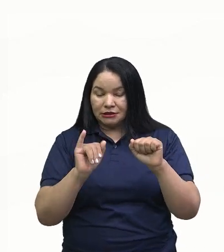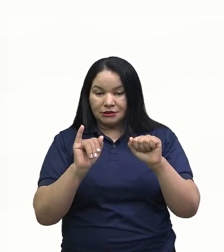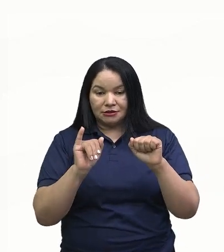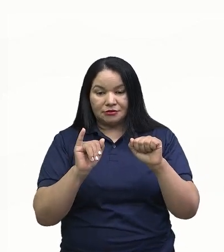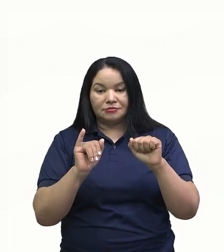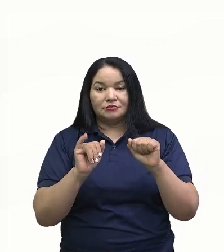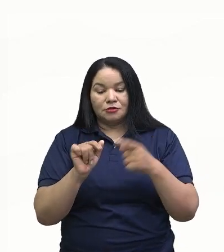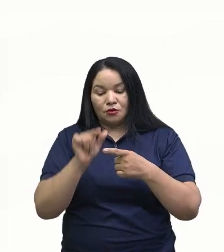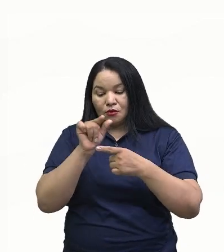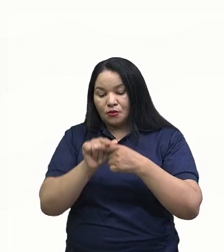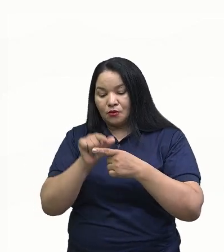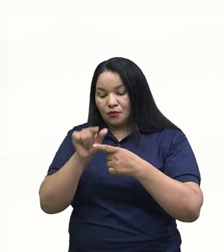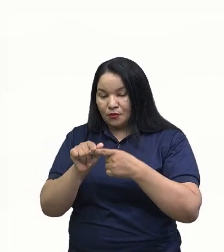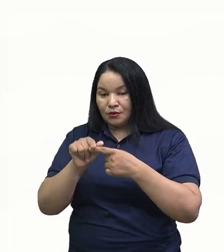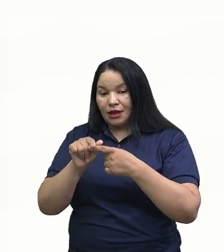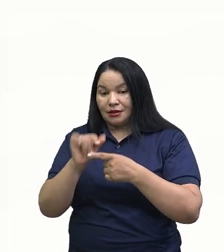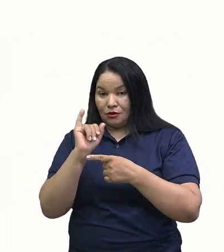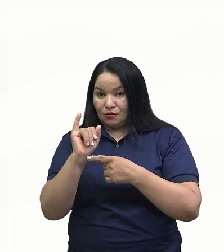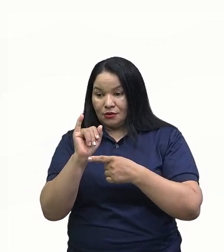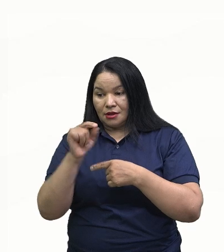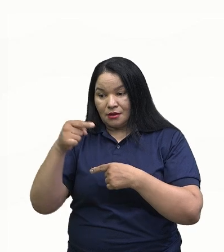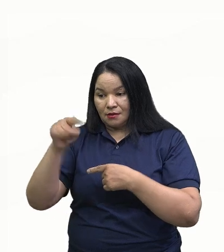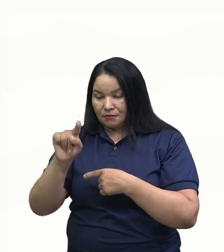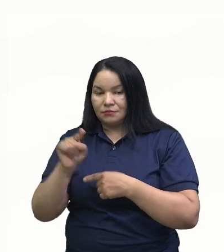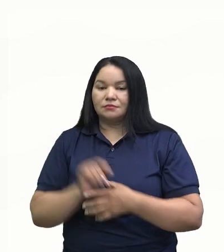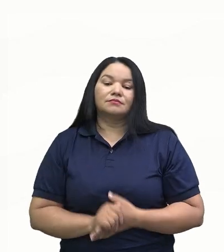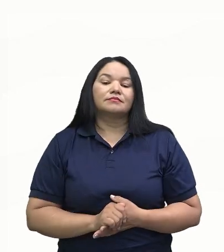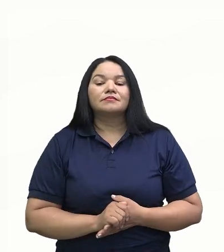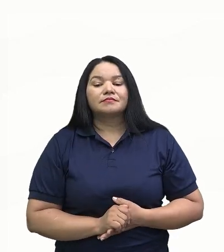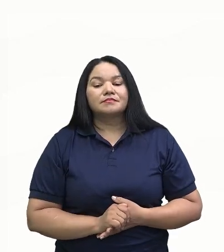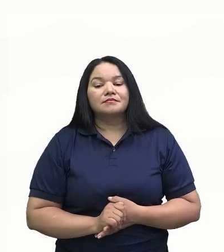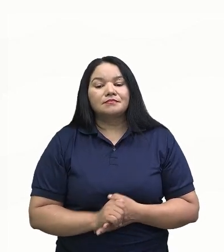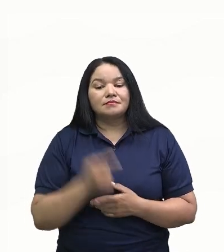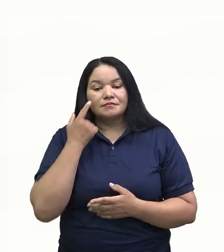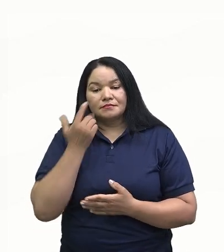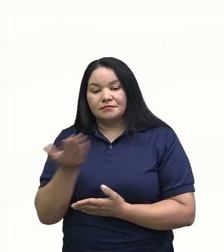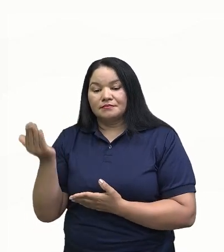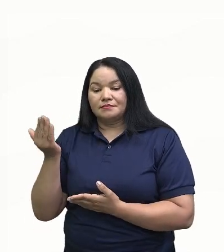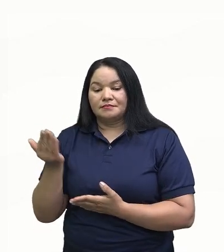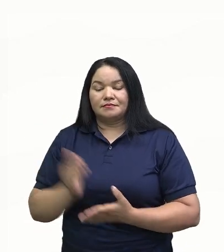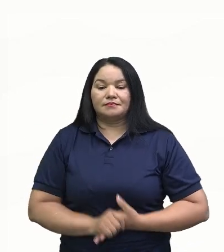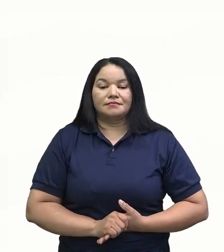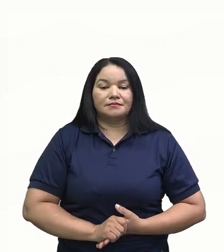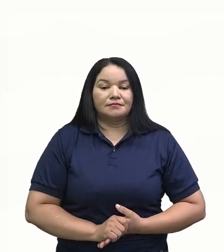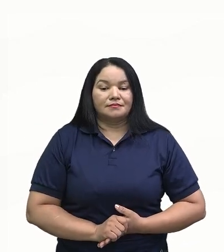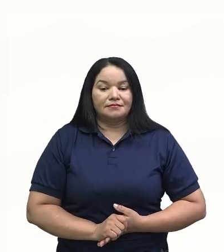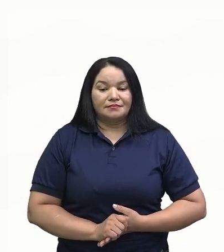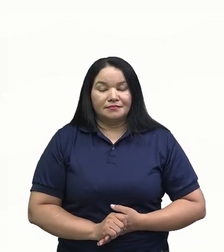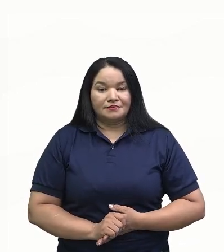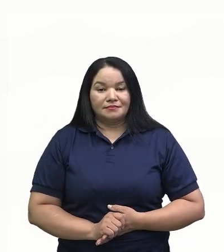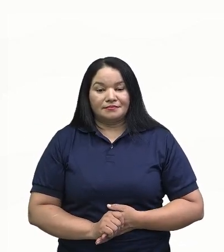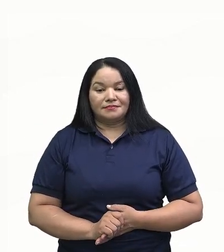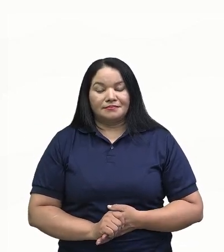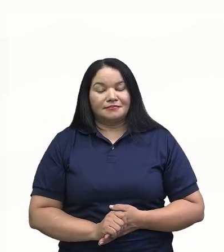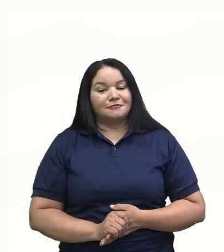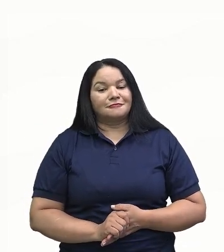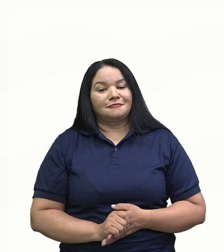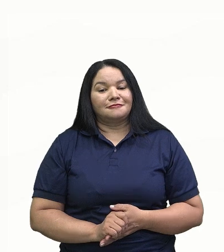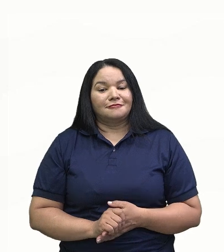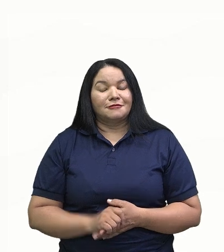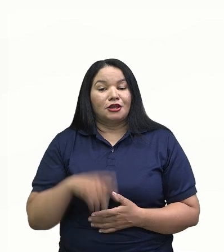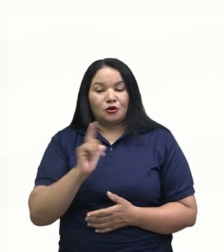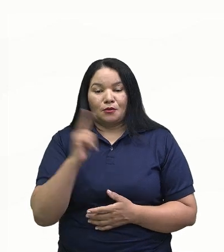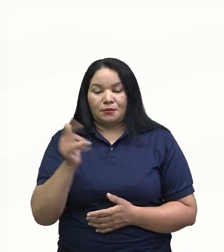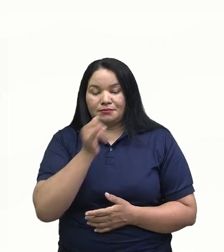será acentuado. Perceberam? Muito bem. E agora a gente pode ver também o